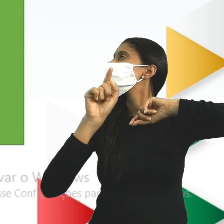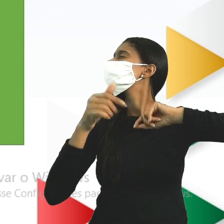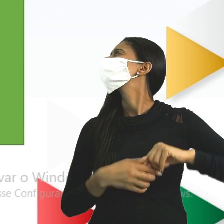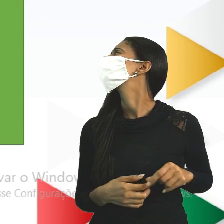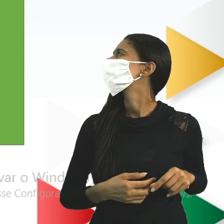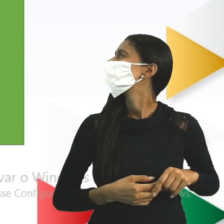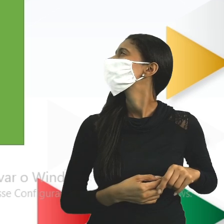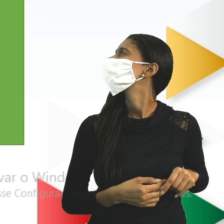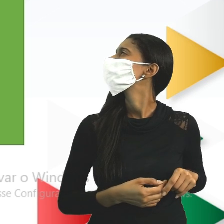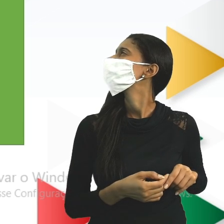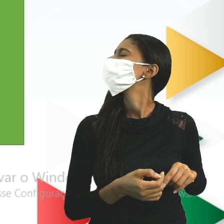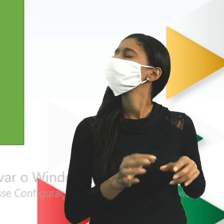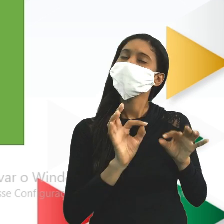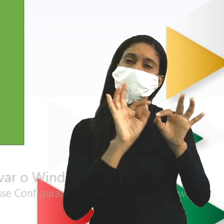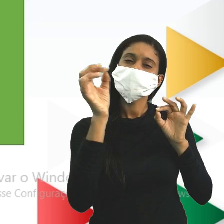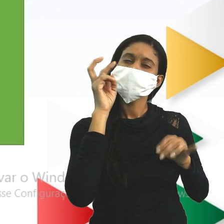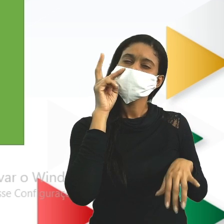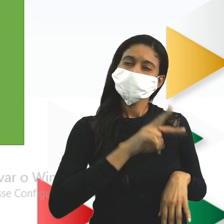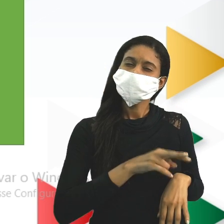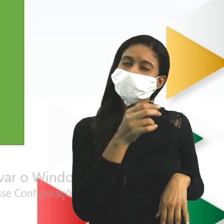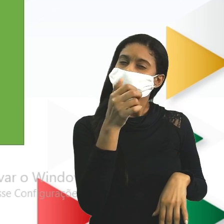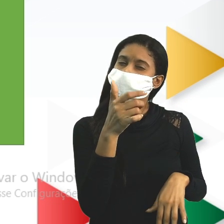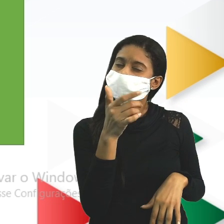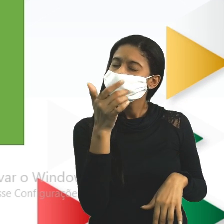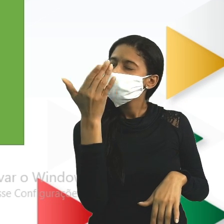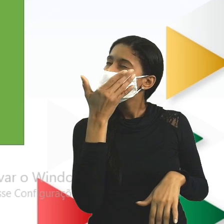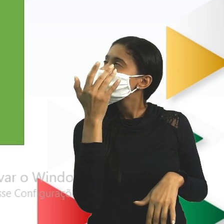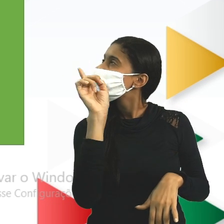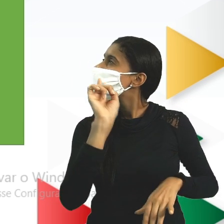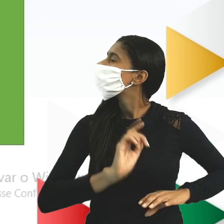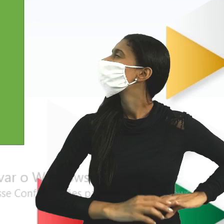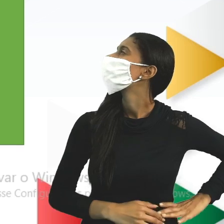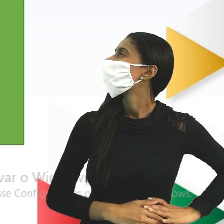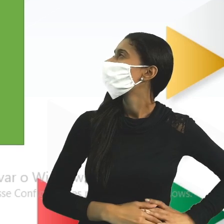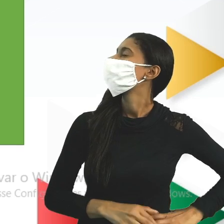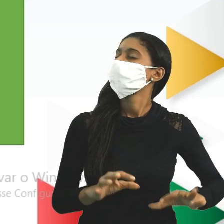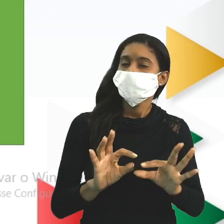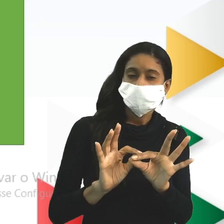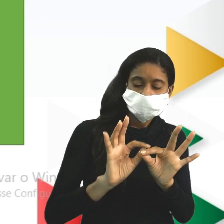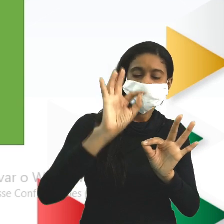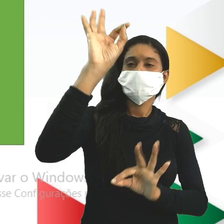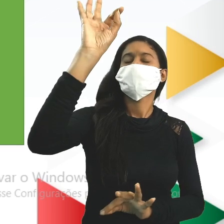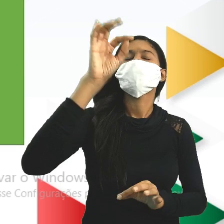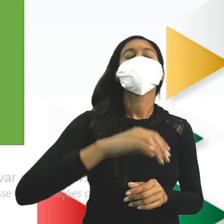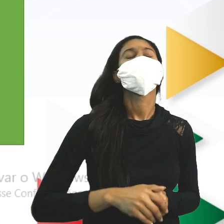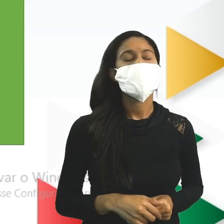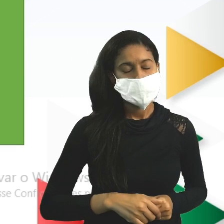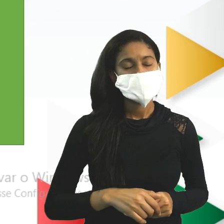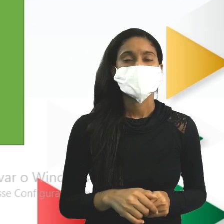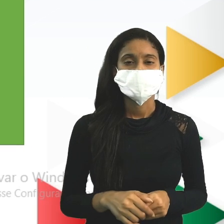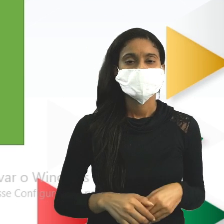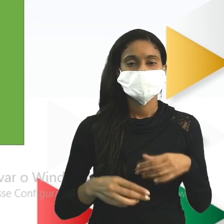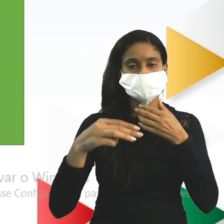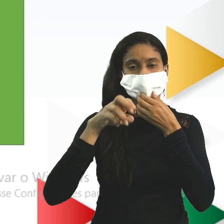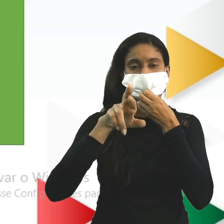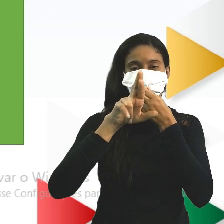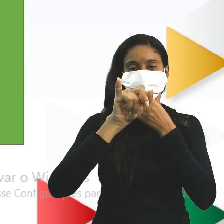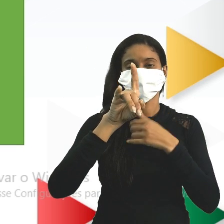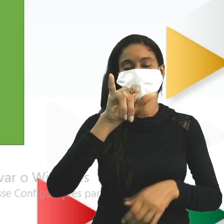bem transparente? Pronto. Meridiano de Greenwich, tá ali embaixo, dá para